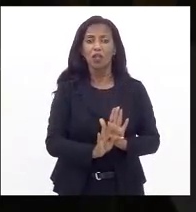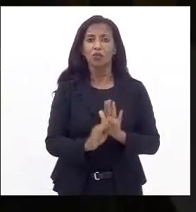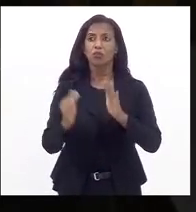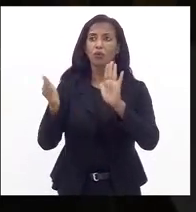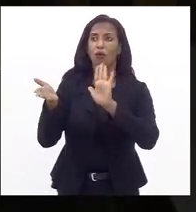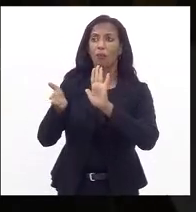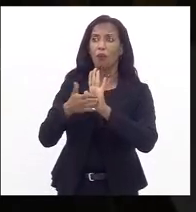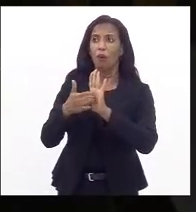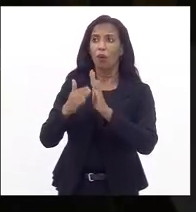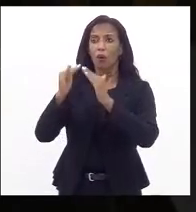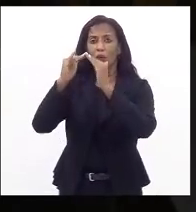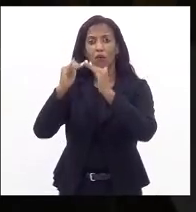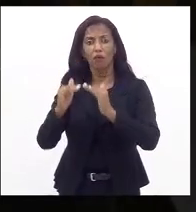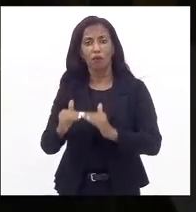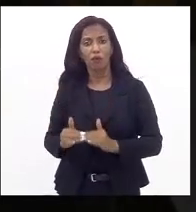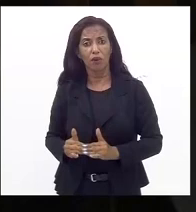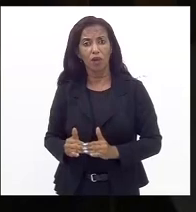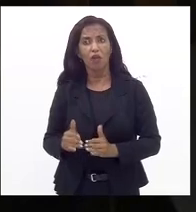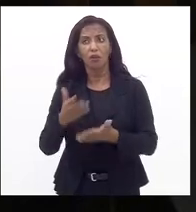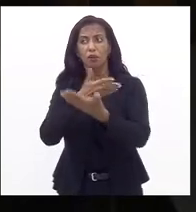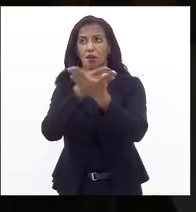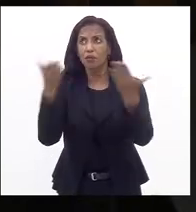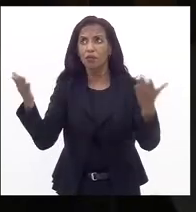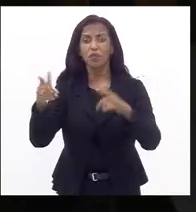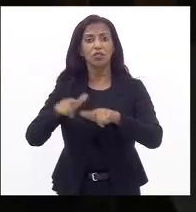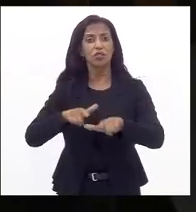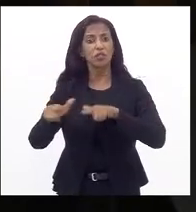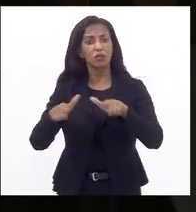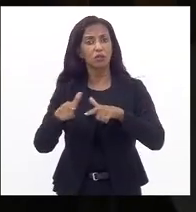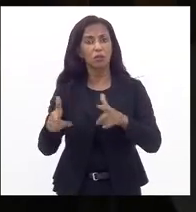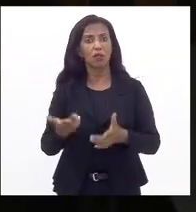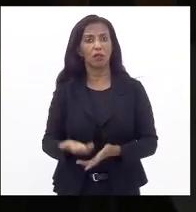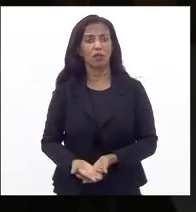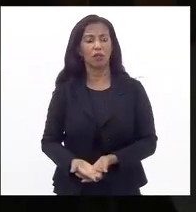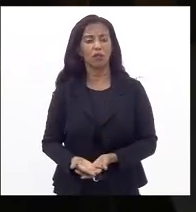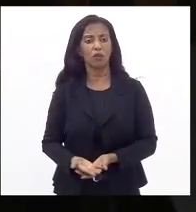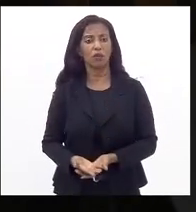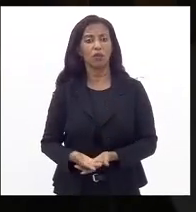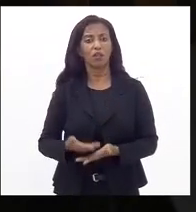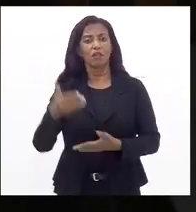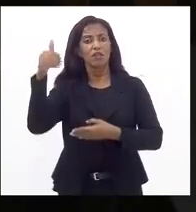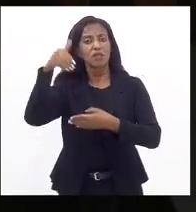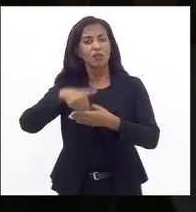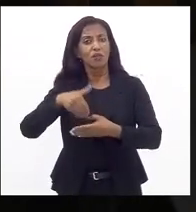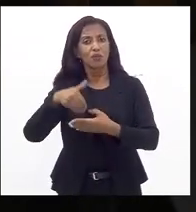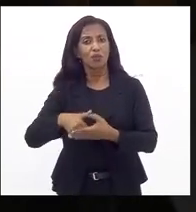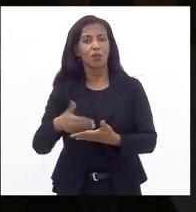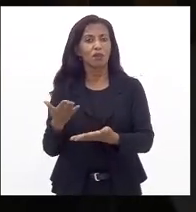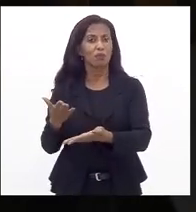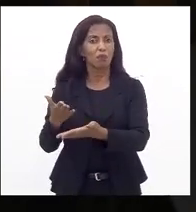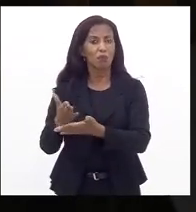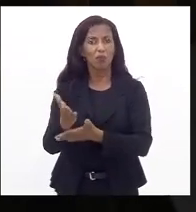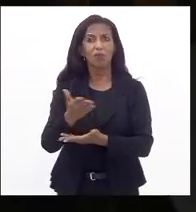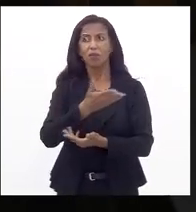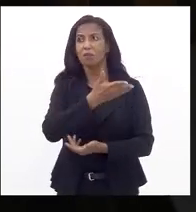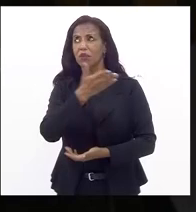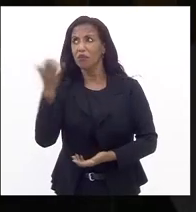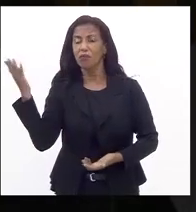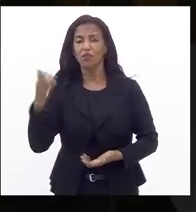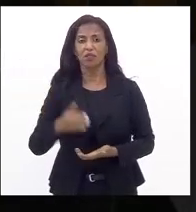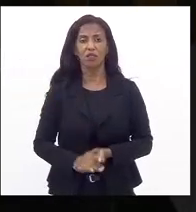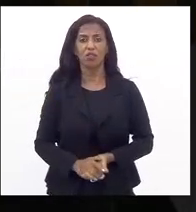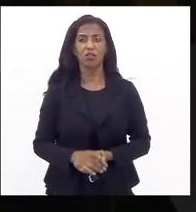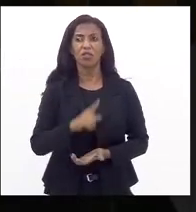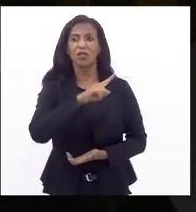favorável por servidores que estão hoje trabalhando servidores atuais e do votado aqui uma provação para vocês